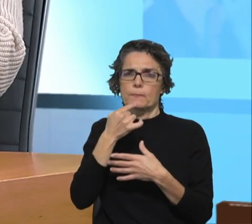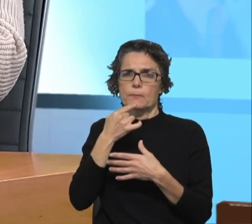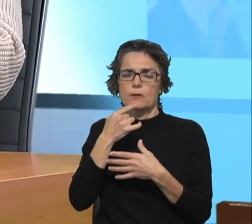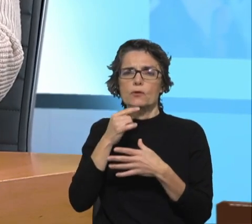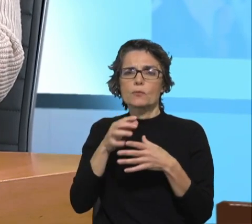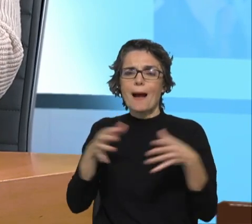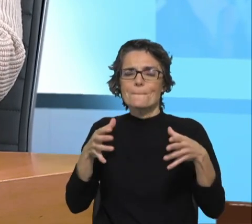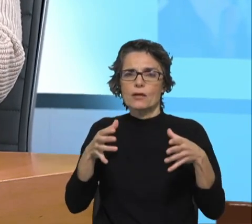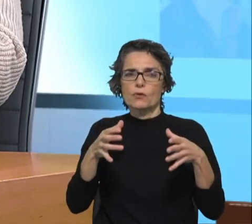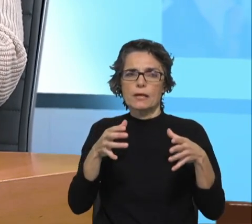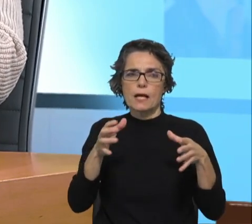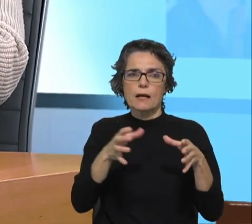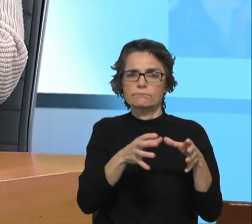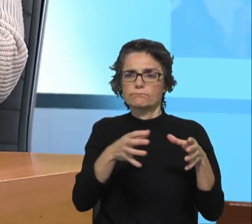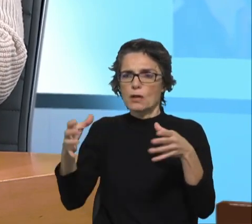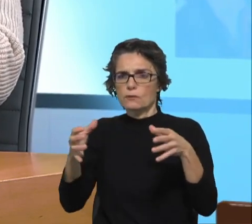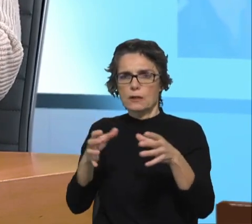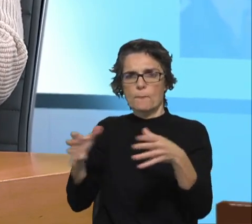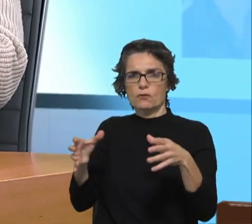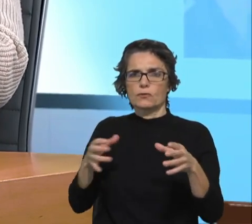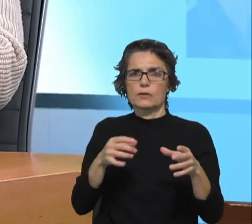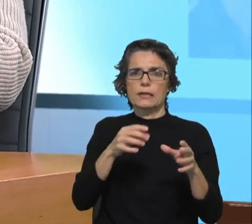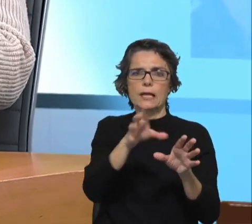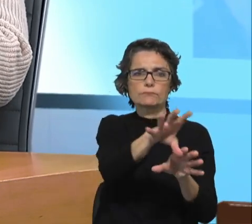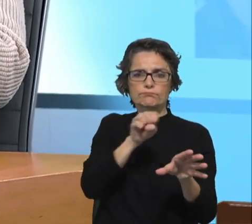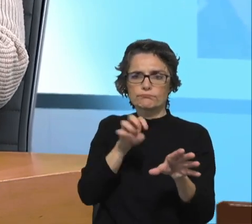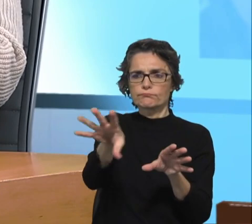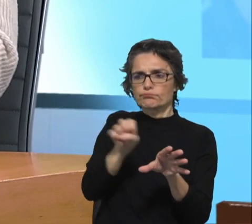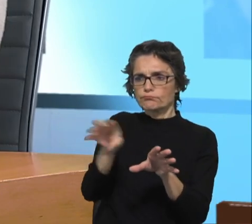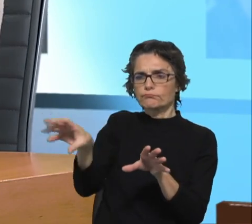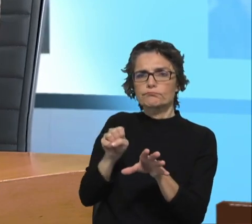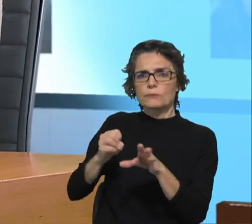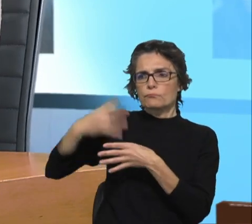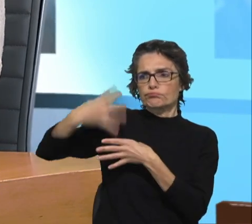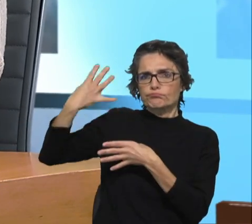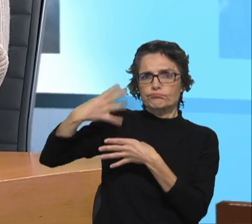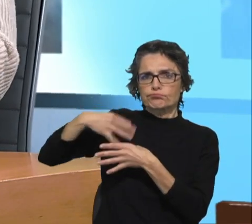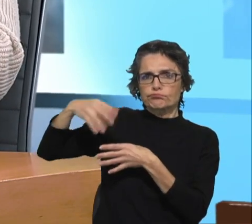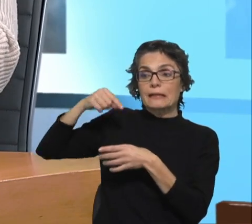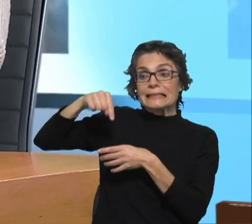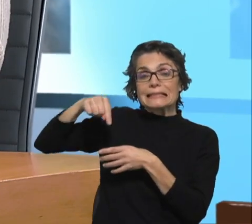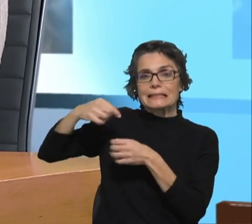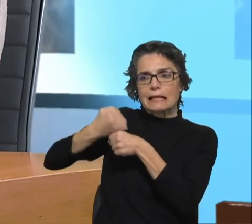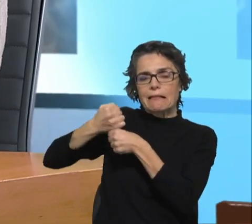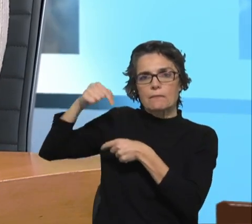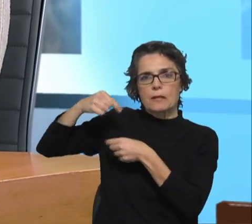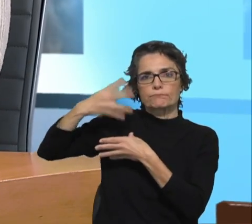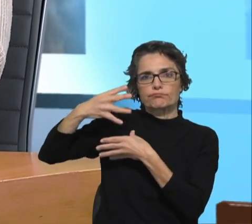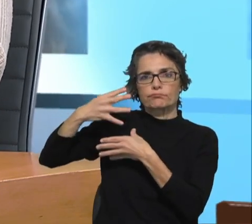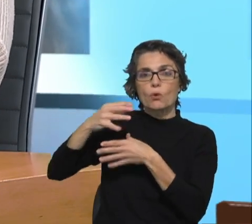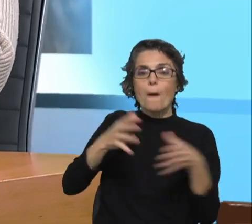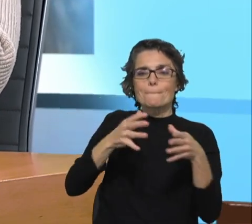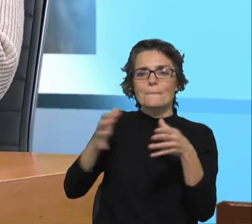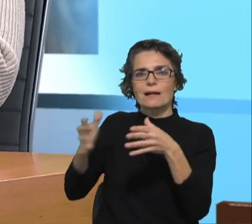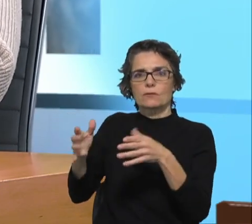vai buscar a próxima palavra, a próxima imagem, e é assim que funciona. O que significa que os